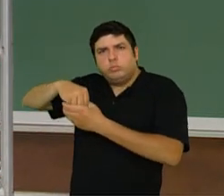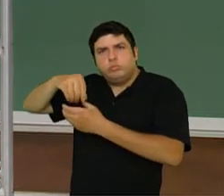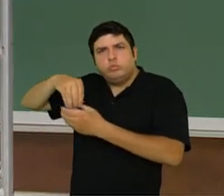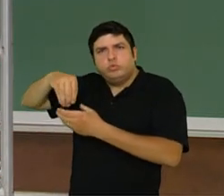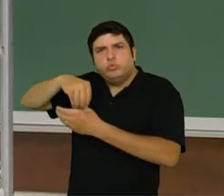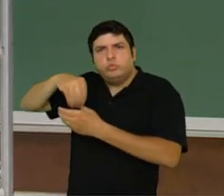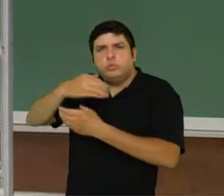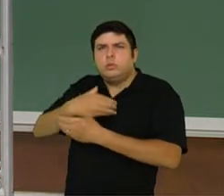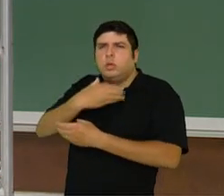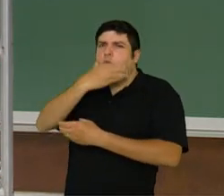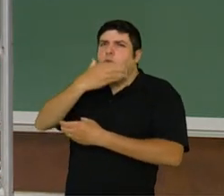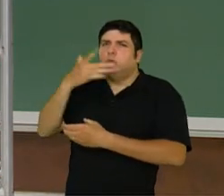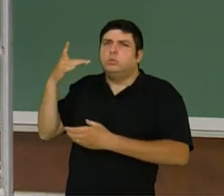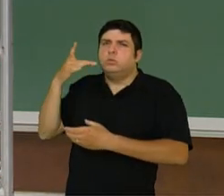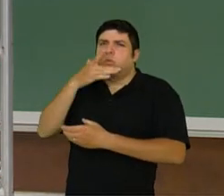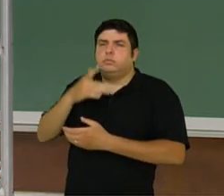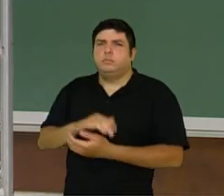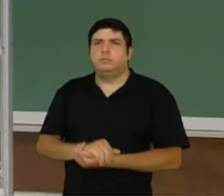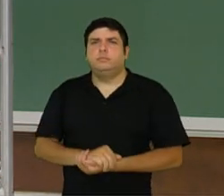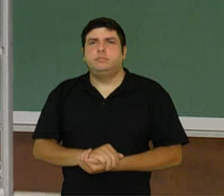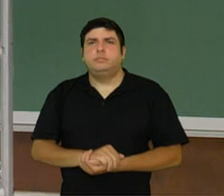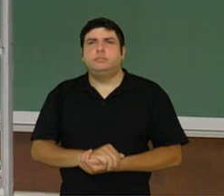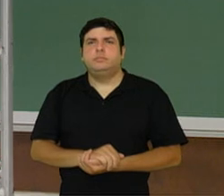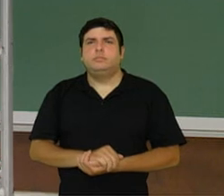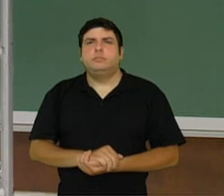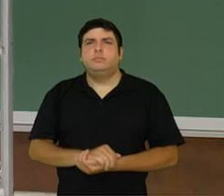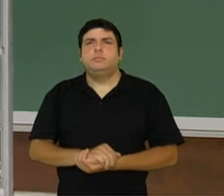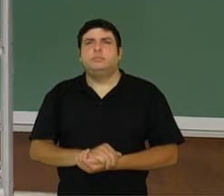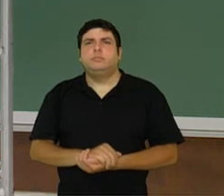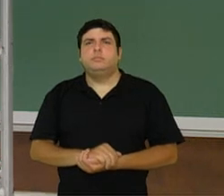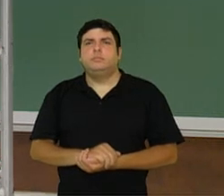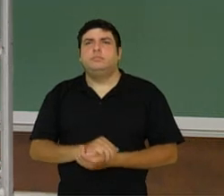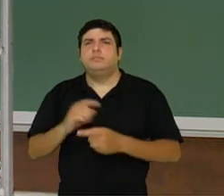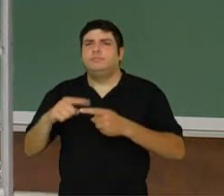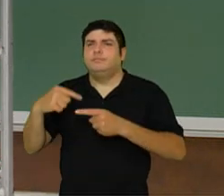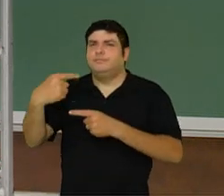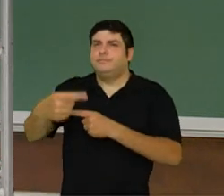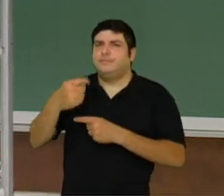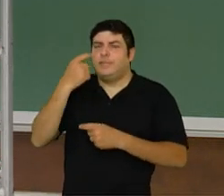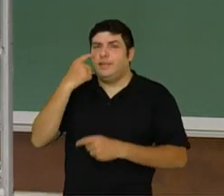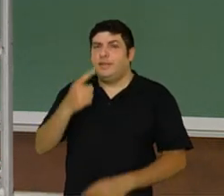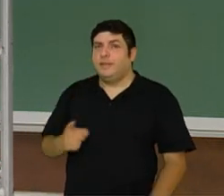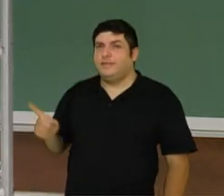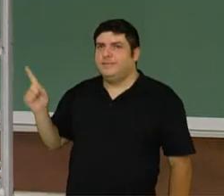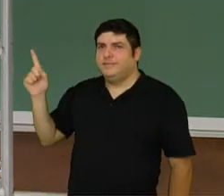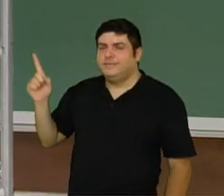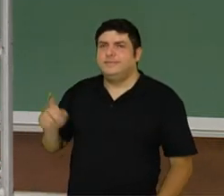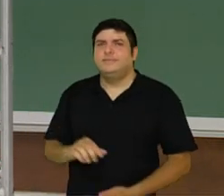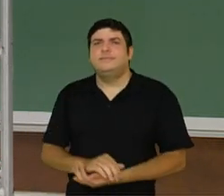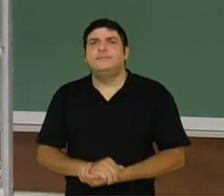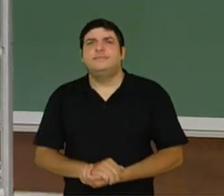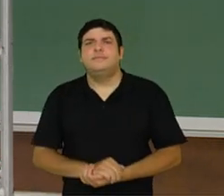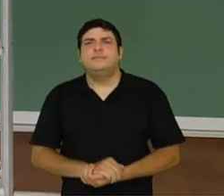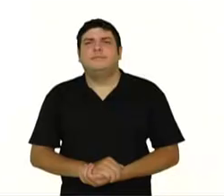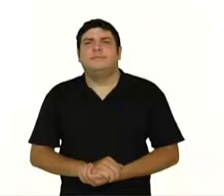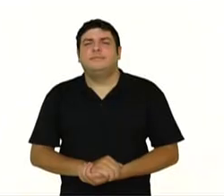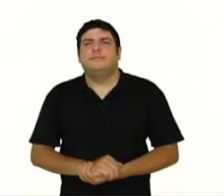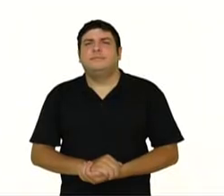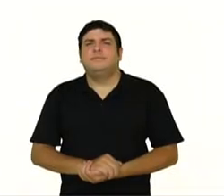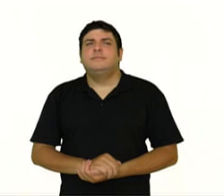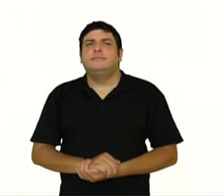fruta. Interessante, né? Tá bom? Vamos lá para a próxima? Ah, olha aqui essa propaganda 5 aqui, que